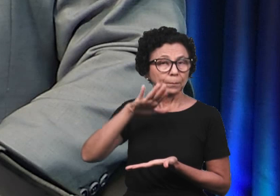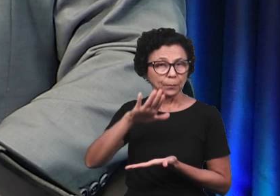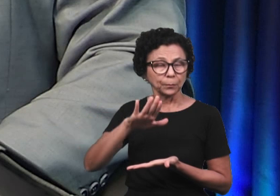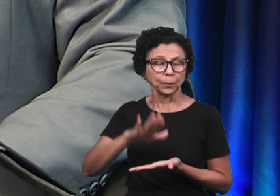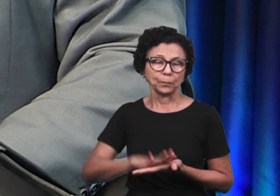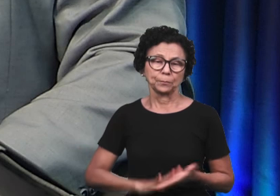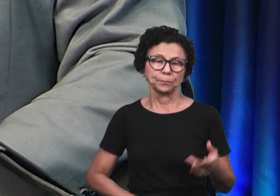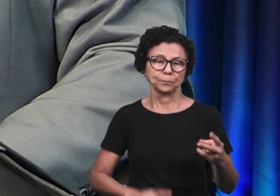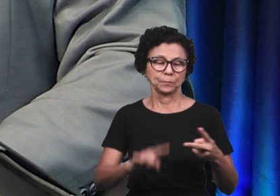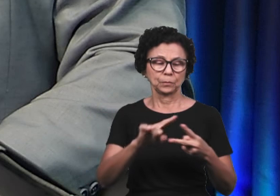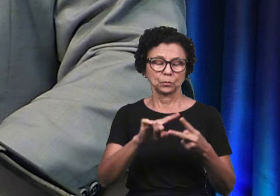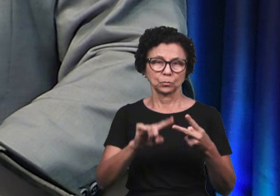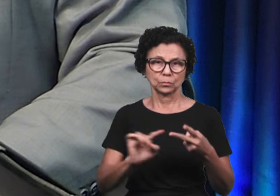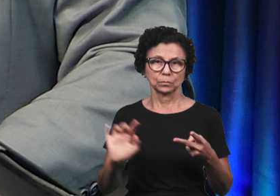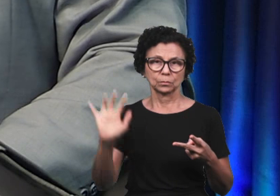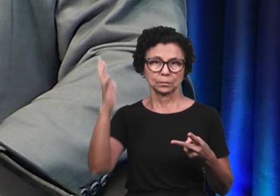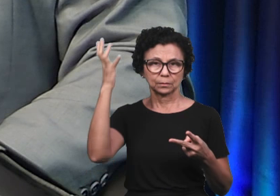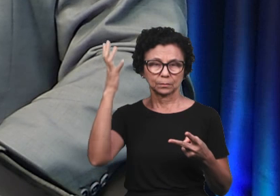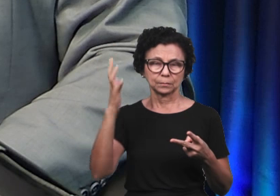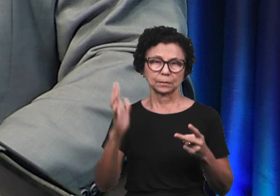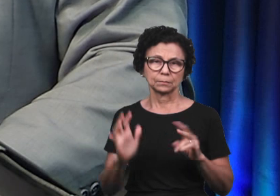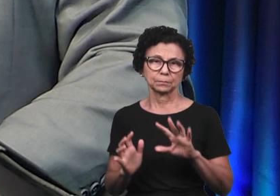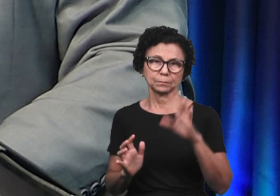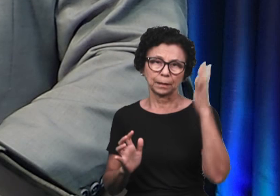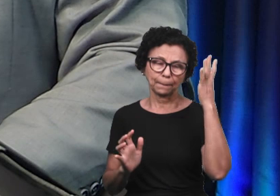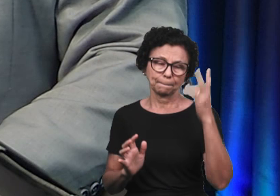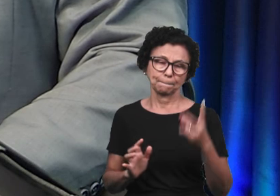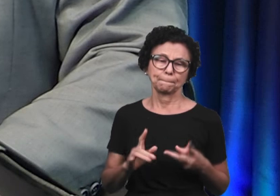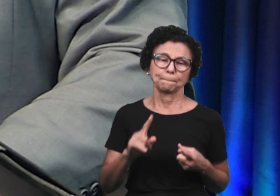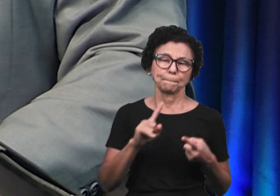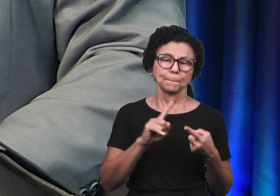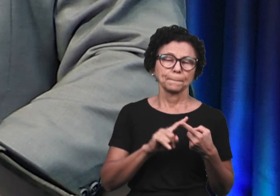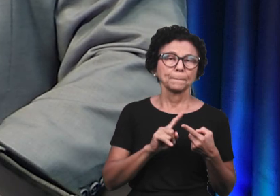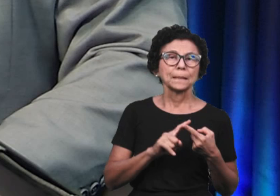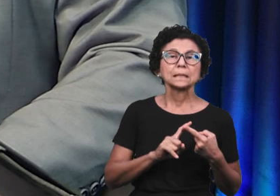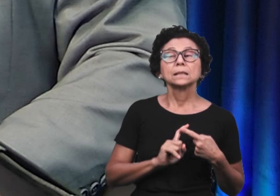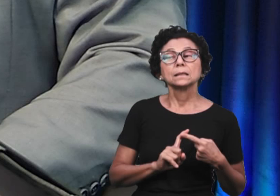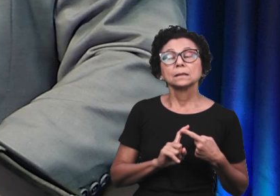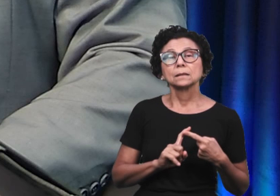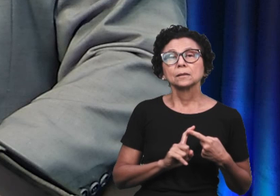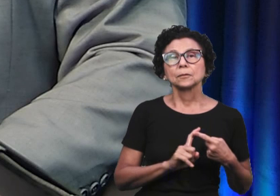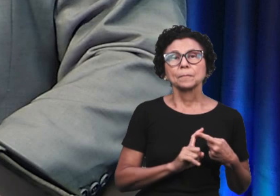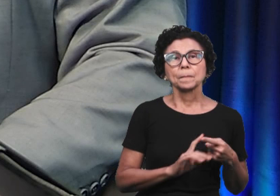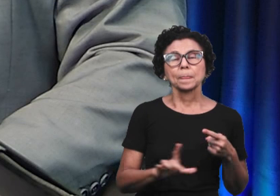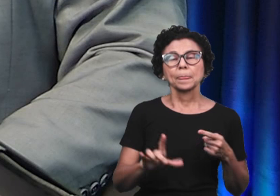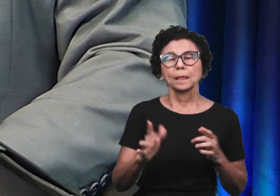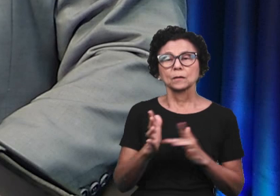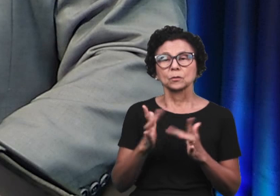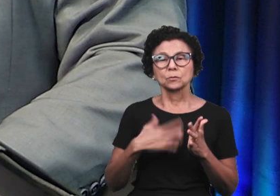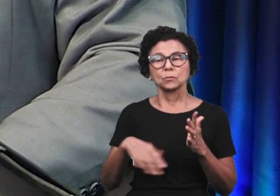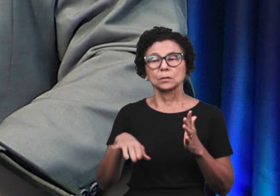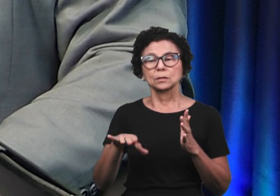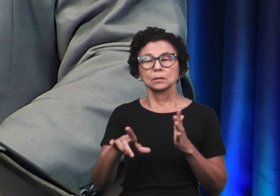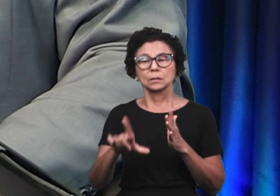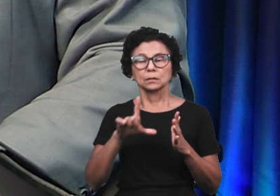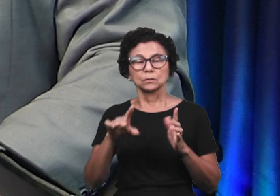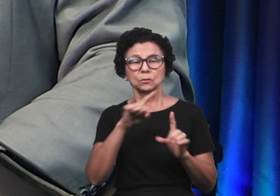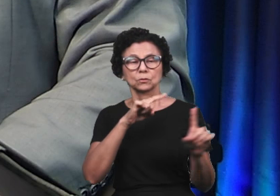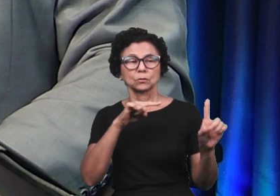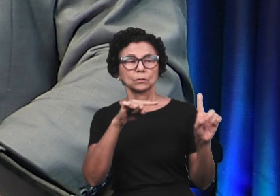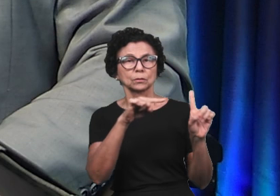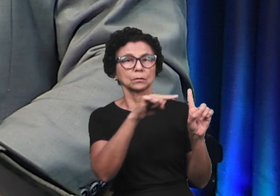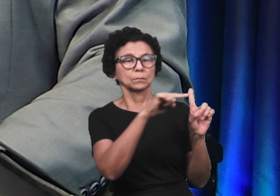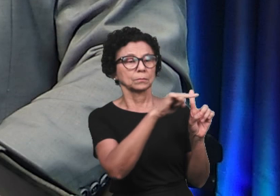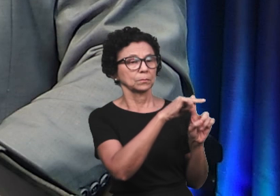fatos que é importante a gente relacionar. Jesus antes de morrer, Jesus homem,